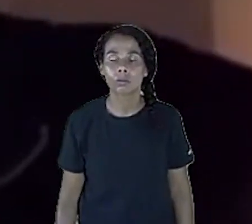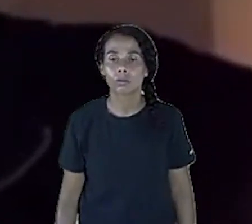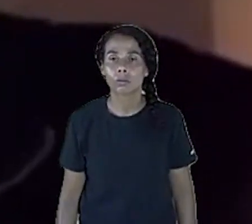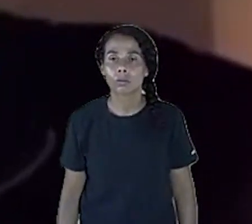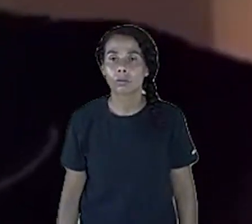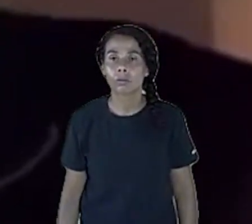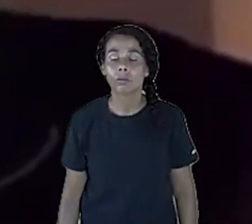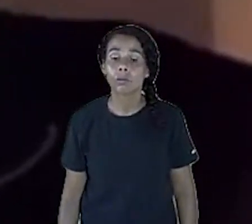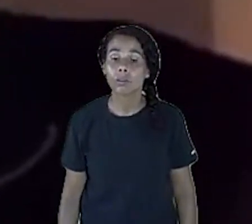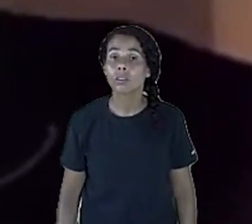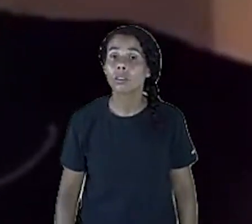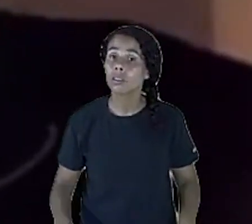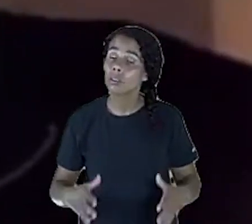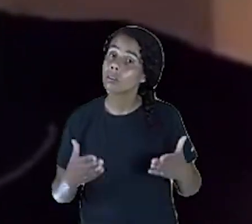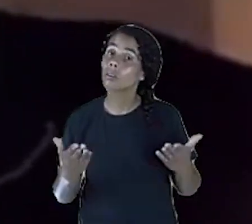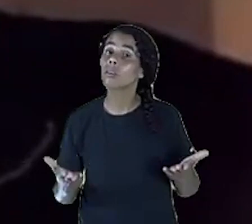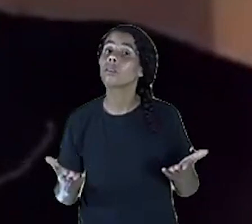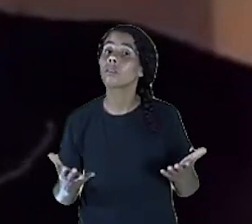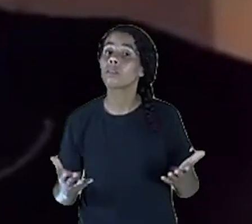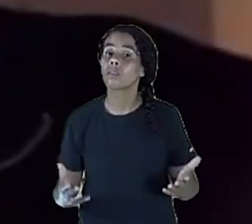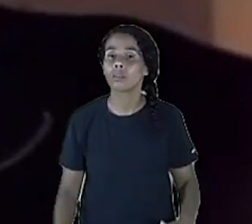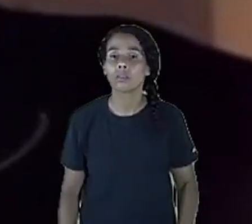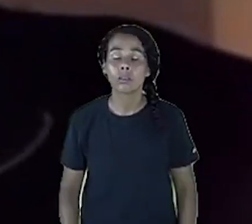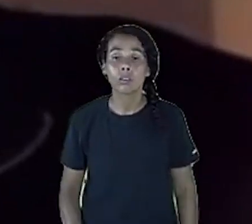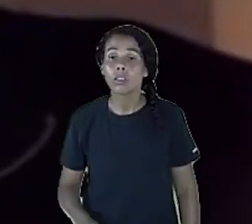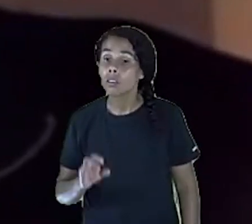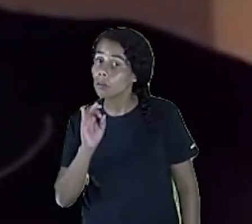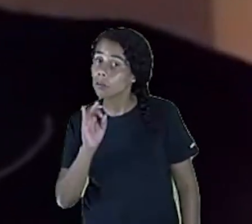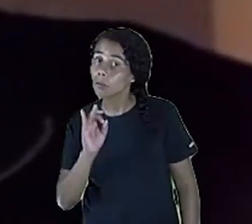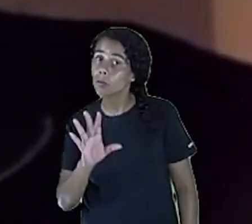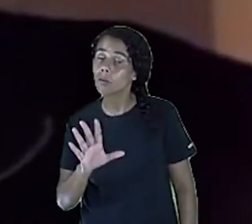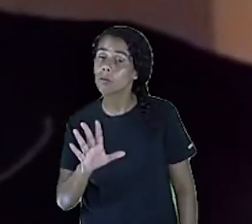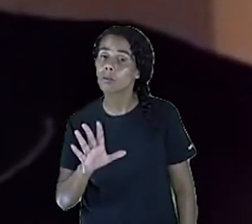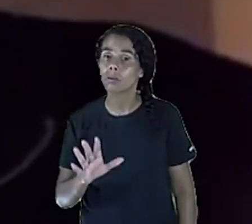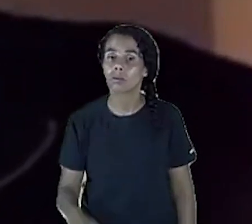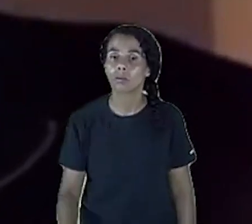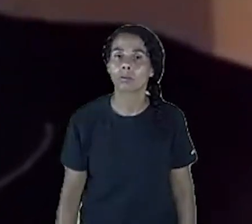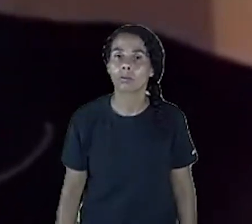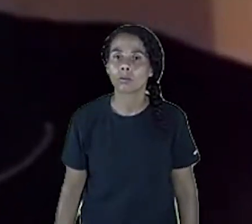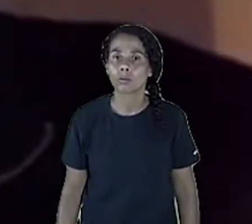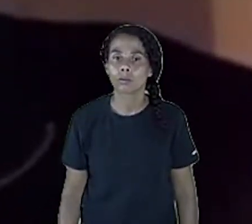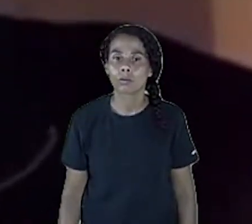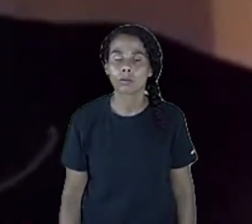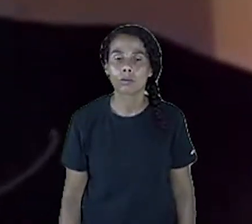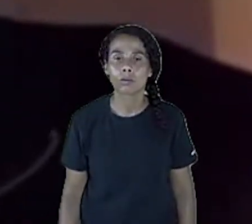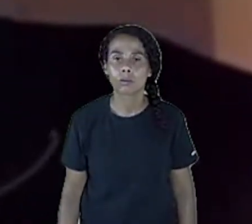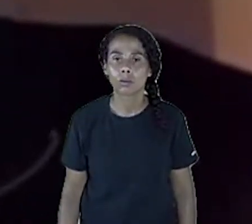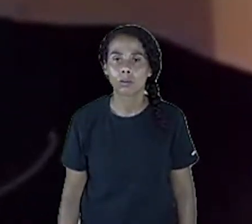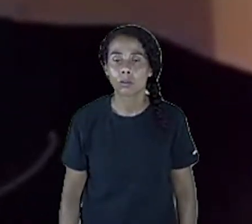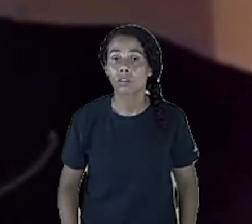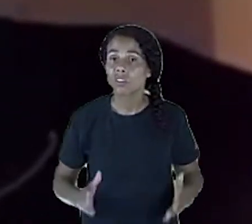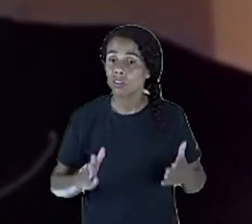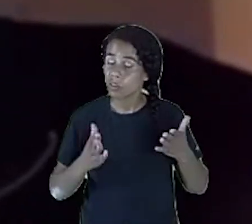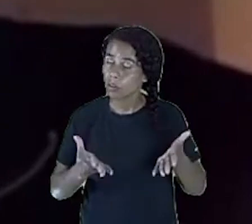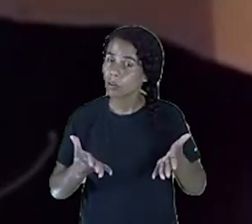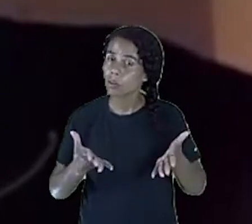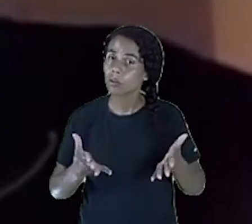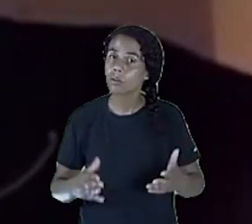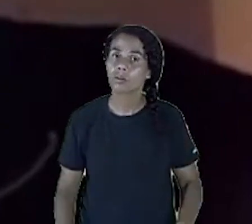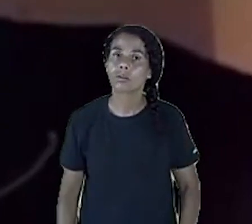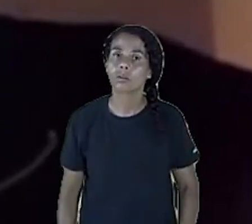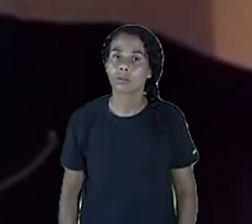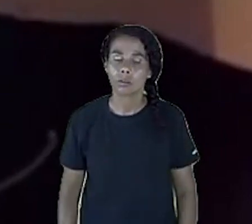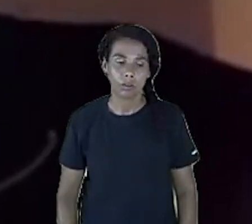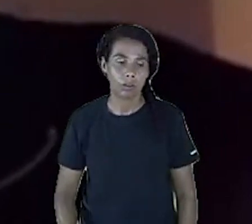Enfim, é isso. E aqui estamos, depois de tantos anos, enfim, quase